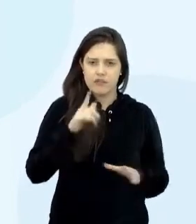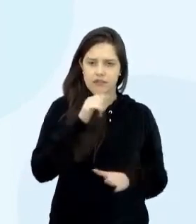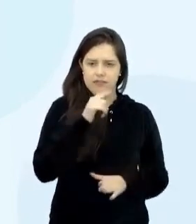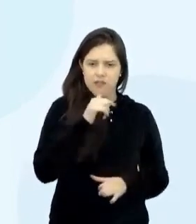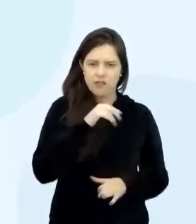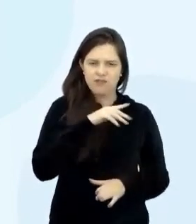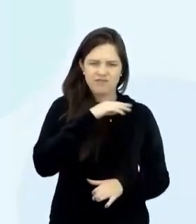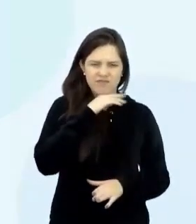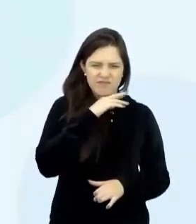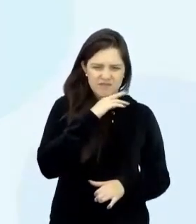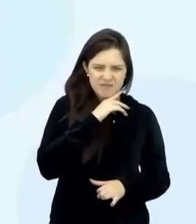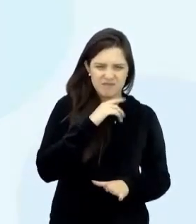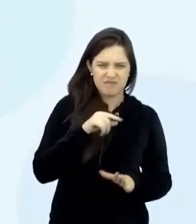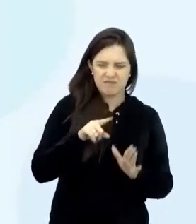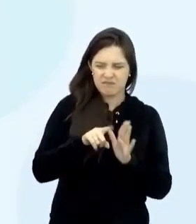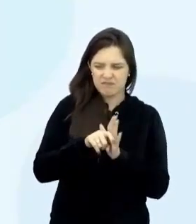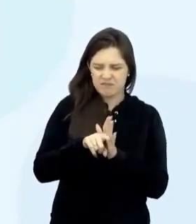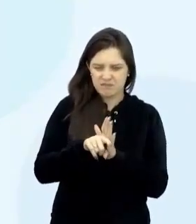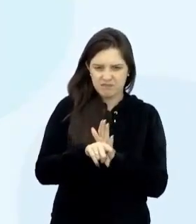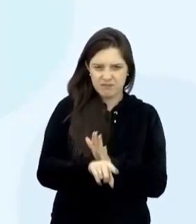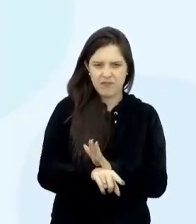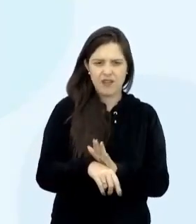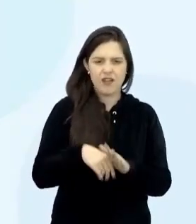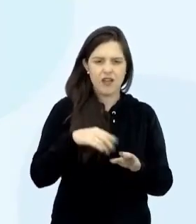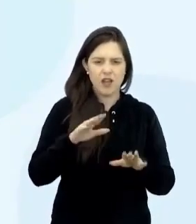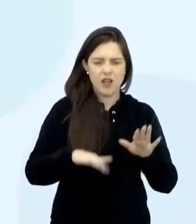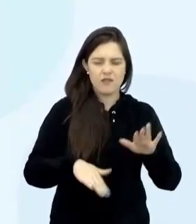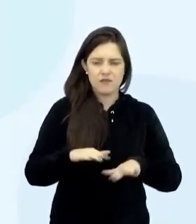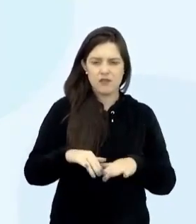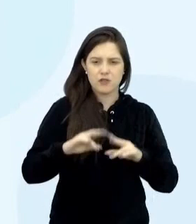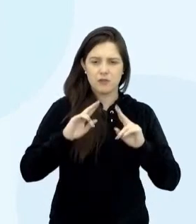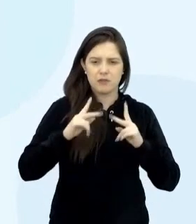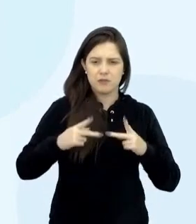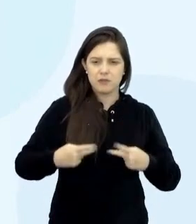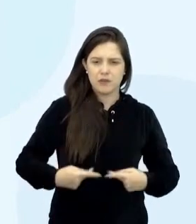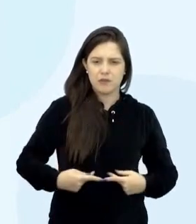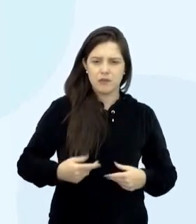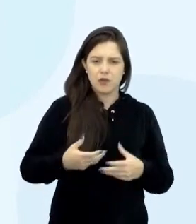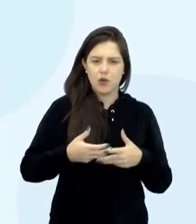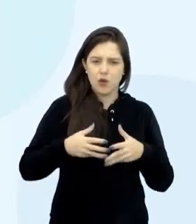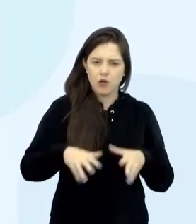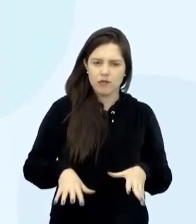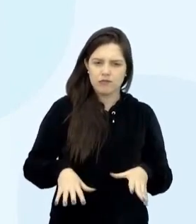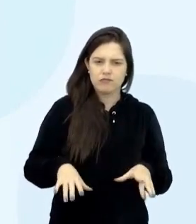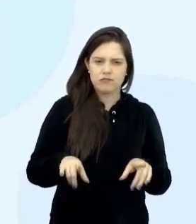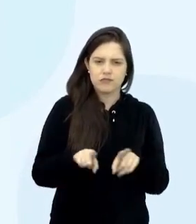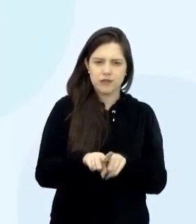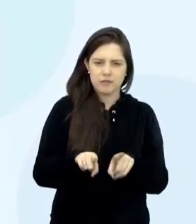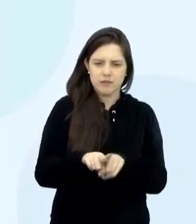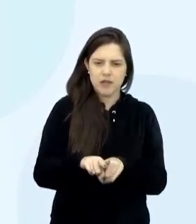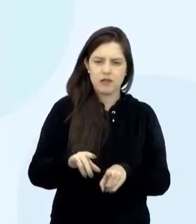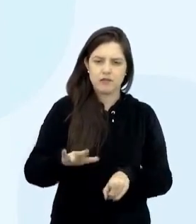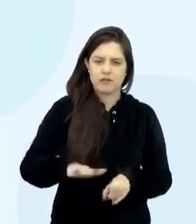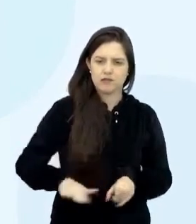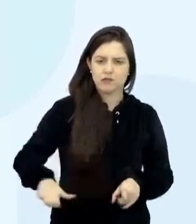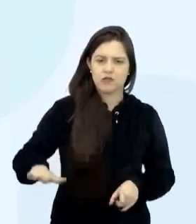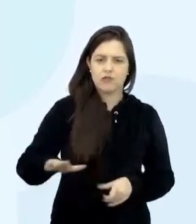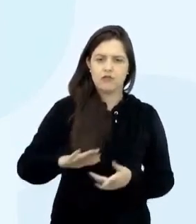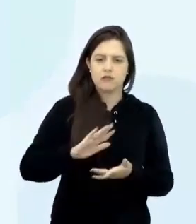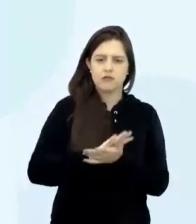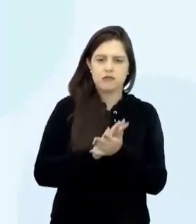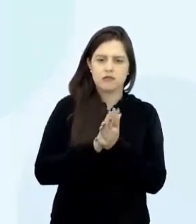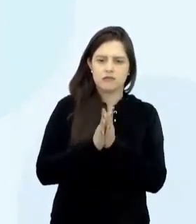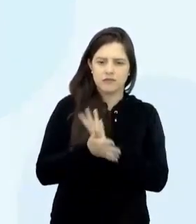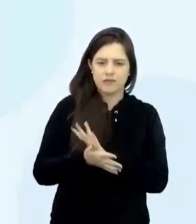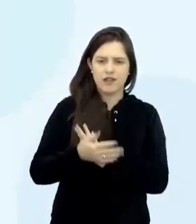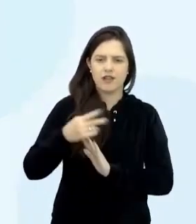tornando-a imprópria para o consumo humano, ou até esse local de coleta pode sofrer algum tipo de degradação devido à ação humana. Então, hoje